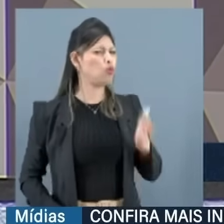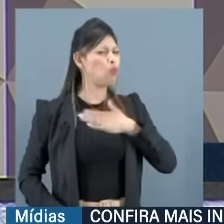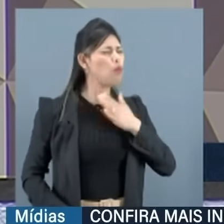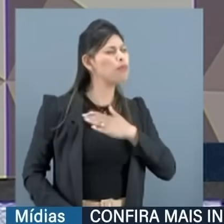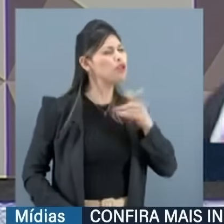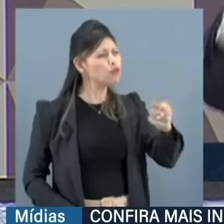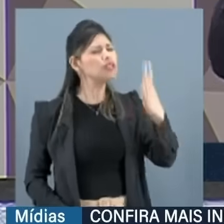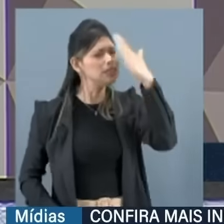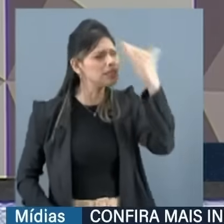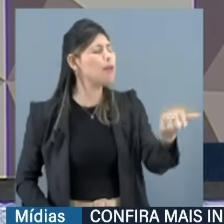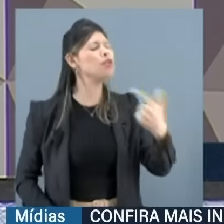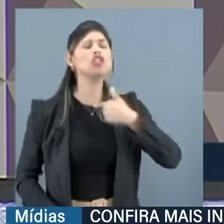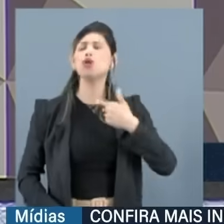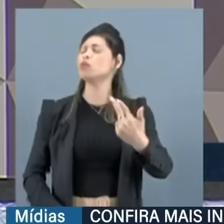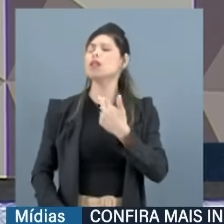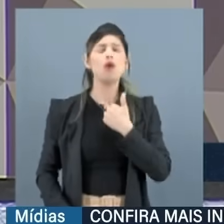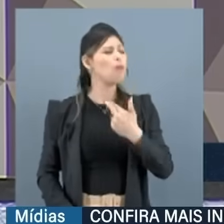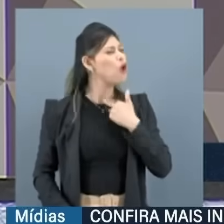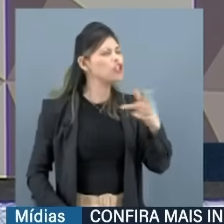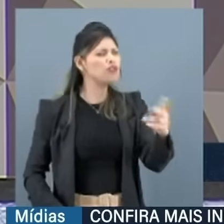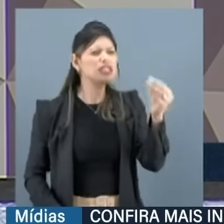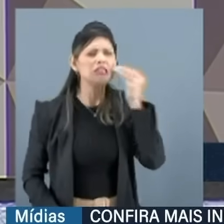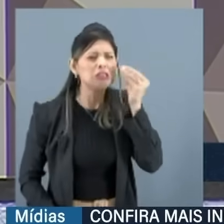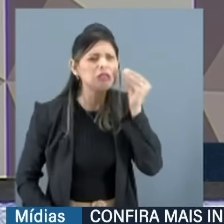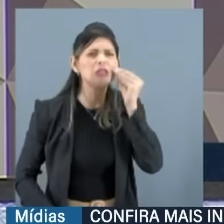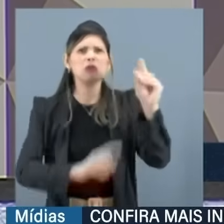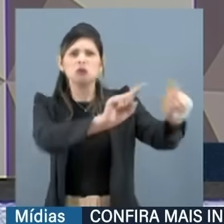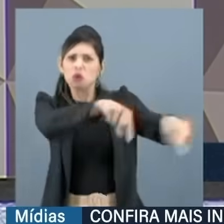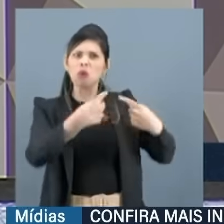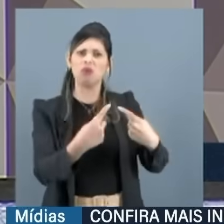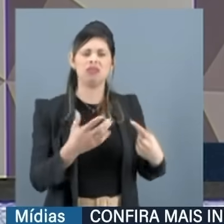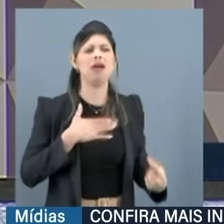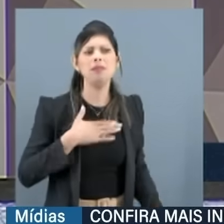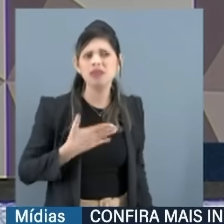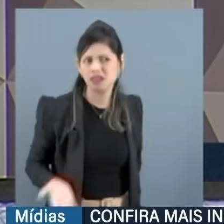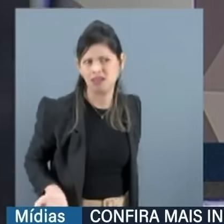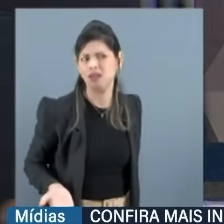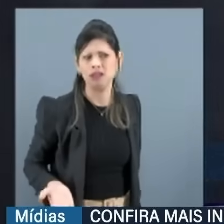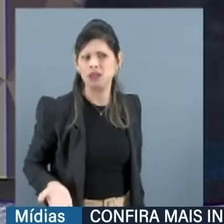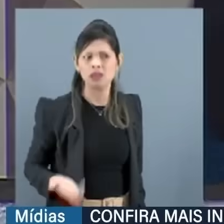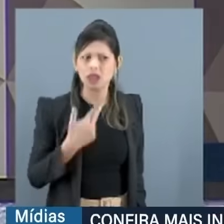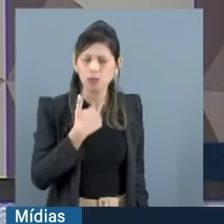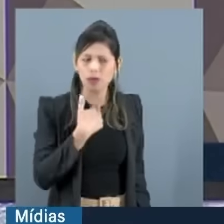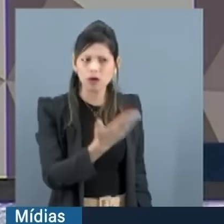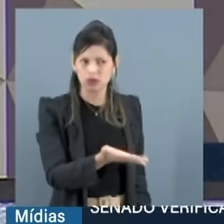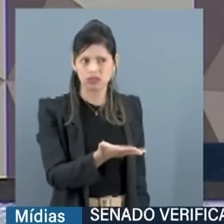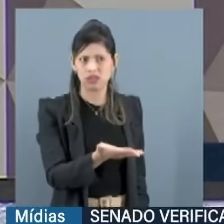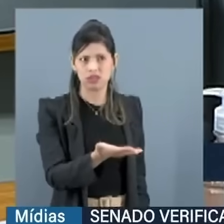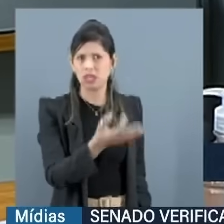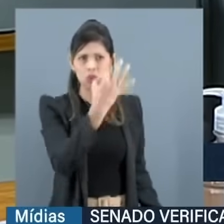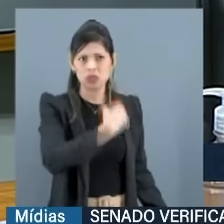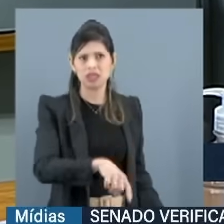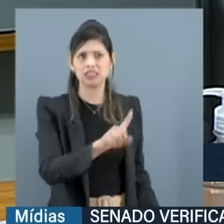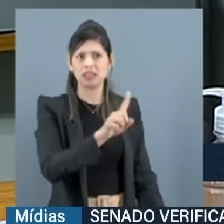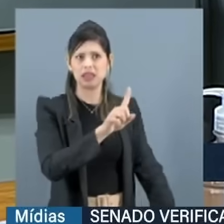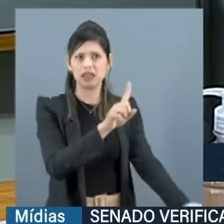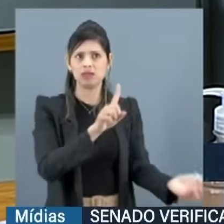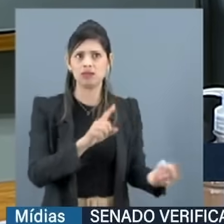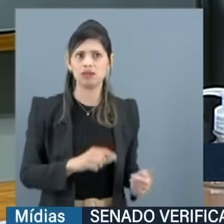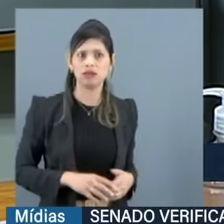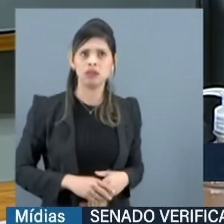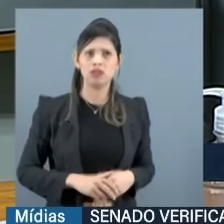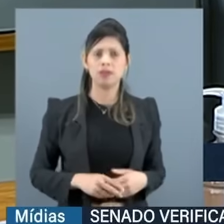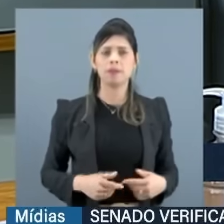não tenho esse poder e está tentando jogar a opinião pública para cima de mim. Isso não é razoável, senador, não é razoável. Eu estou em cima de Vossa Excelência. Eu